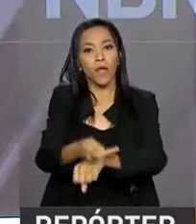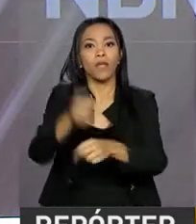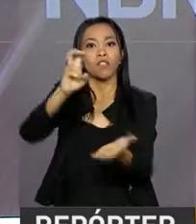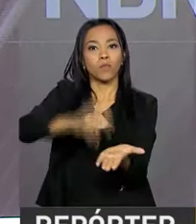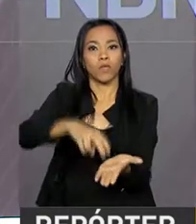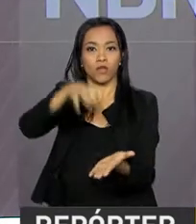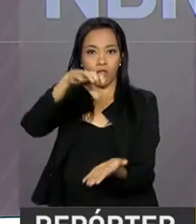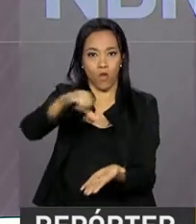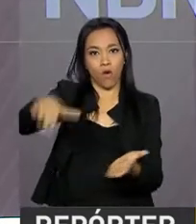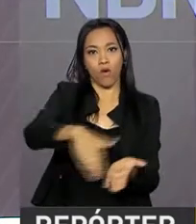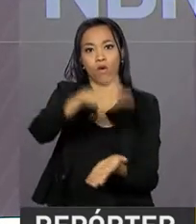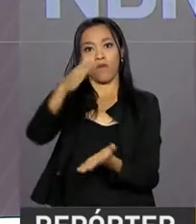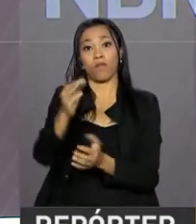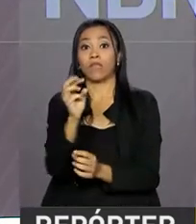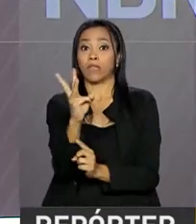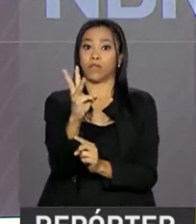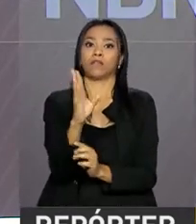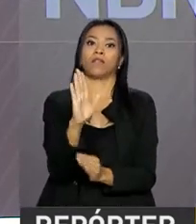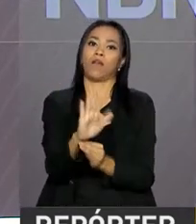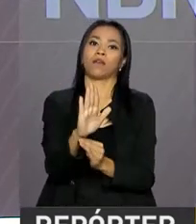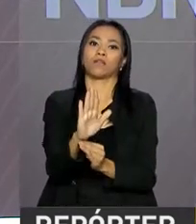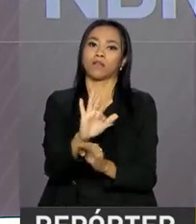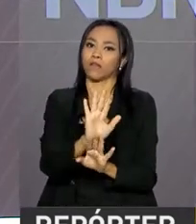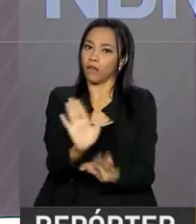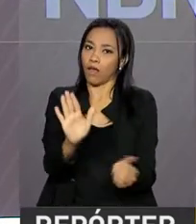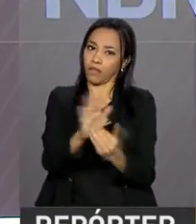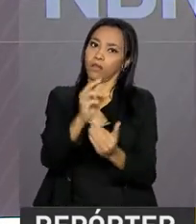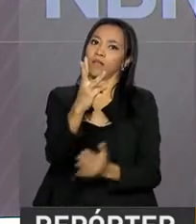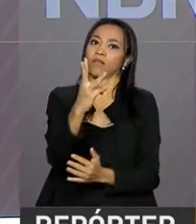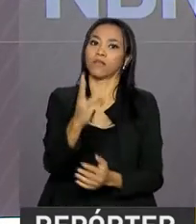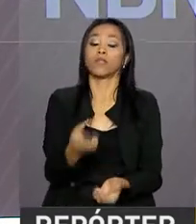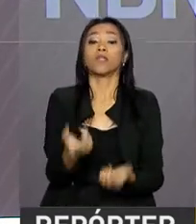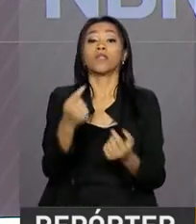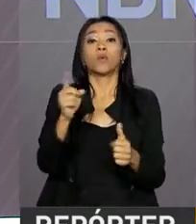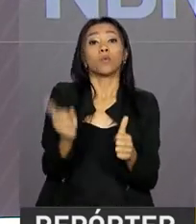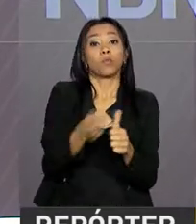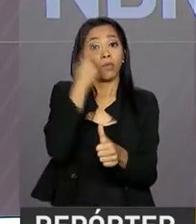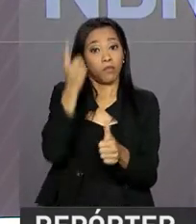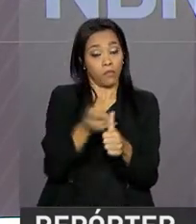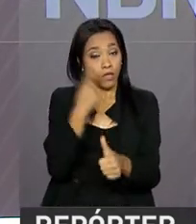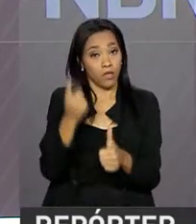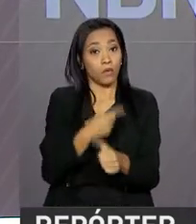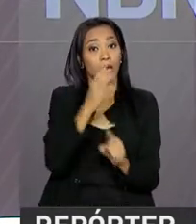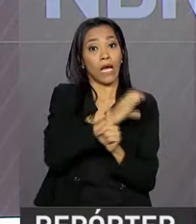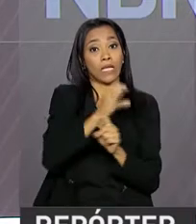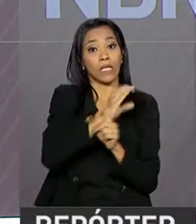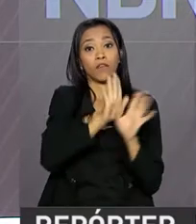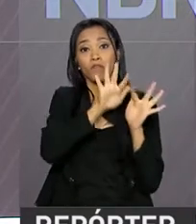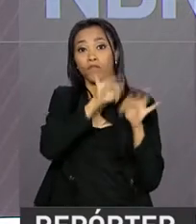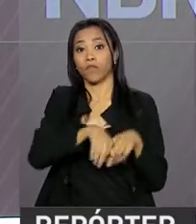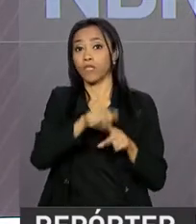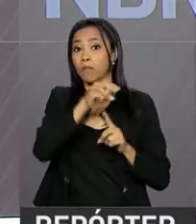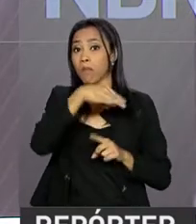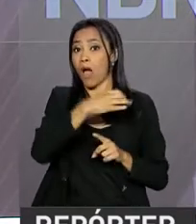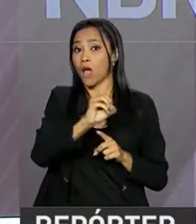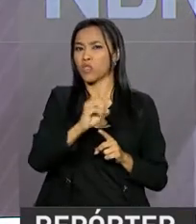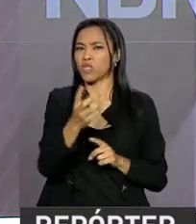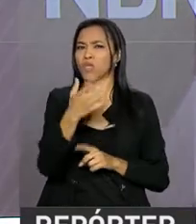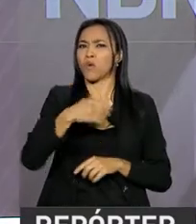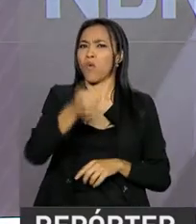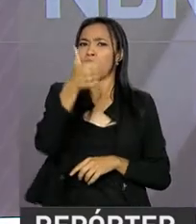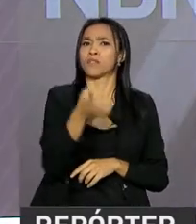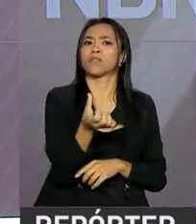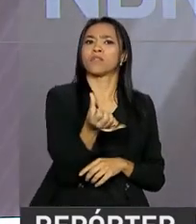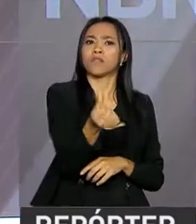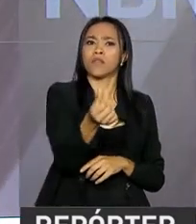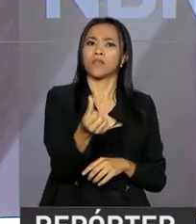às três da tarde no primeiro calendário de pagamentos que terminou em março foram quase 6 bilhões de